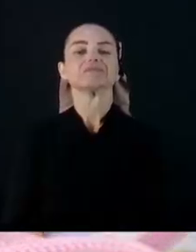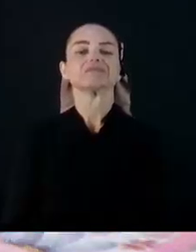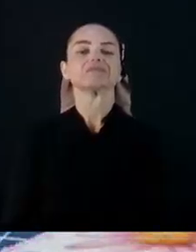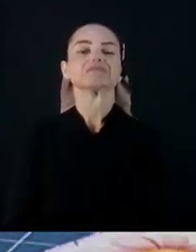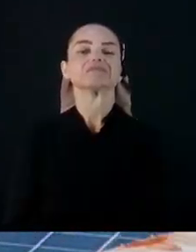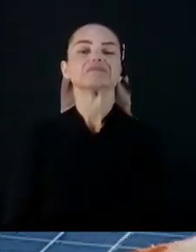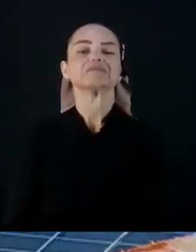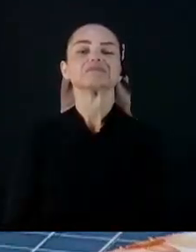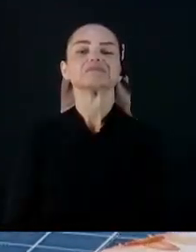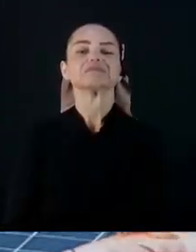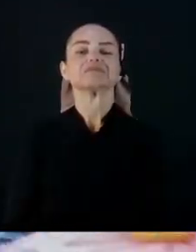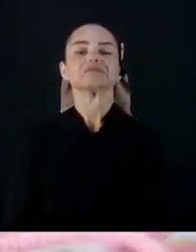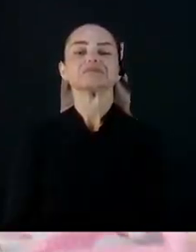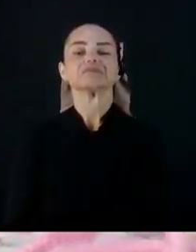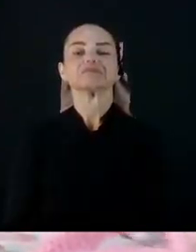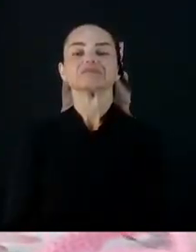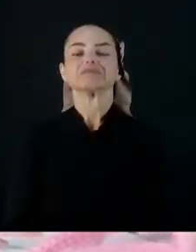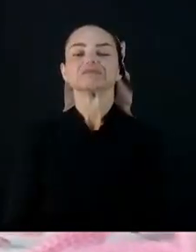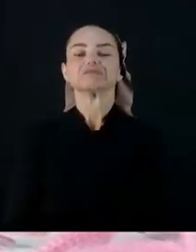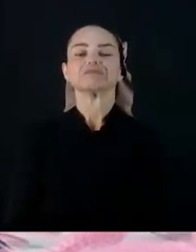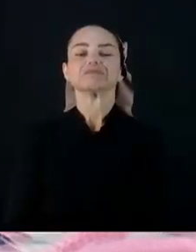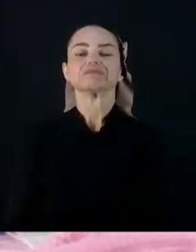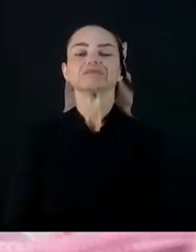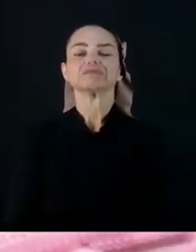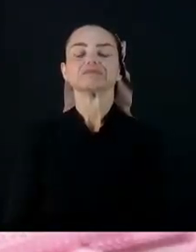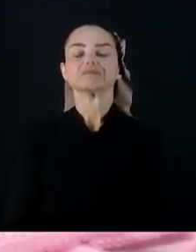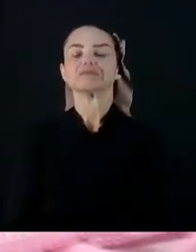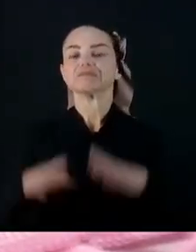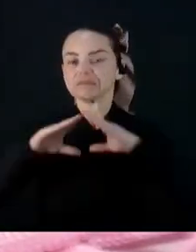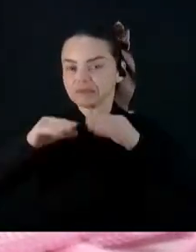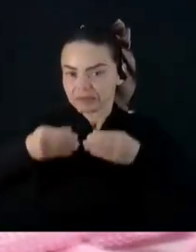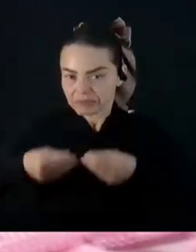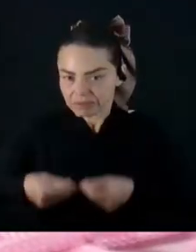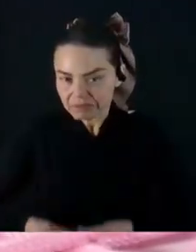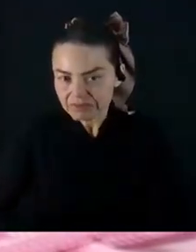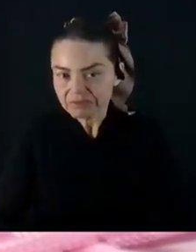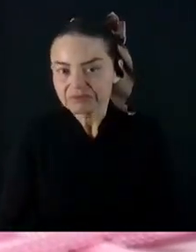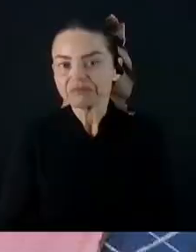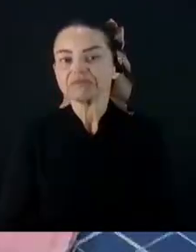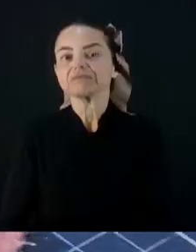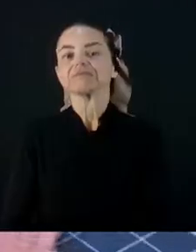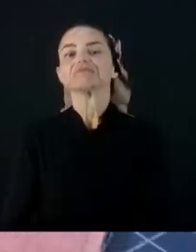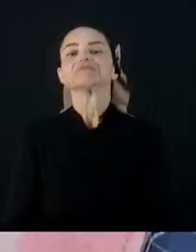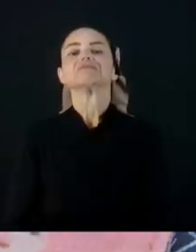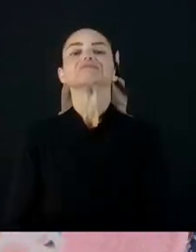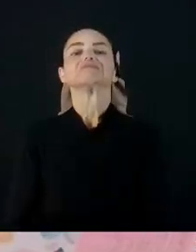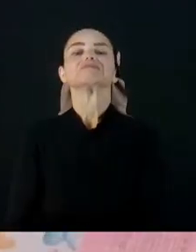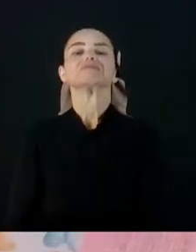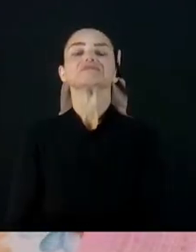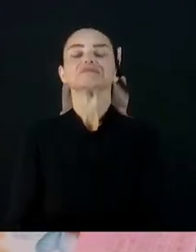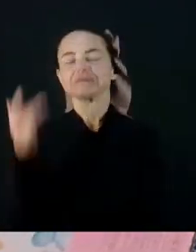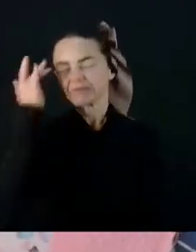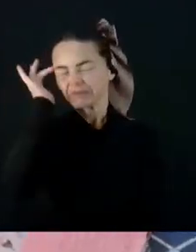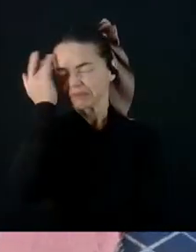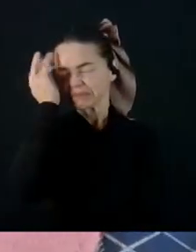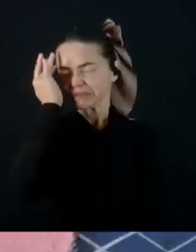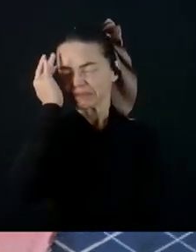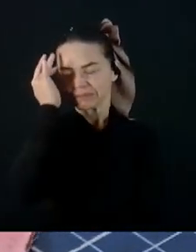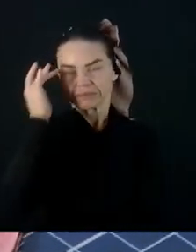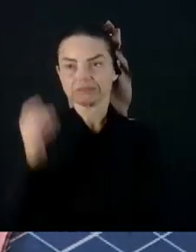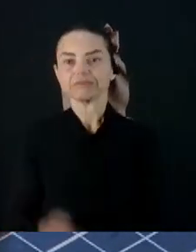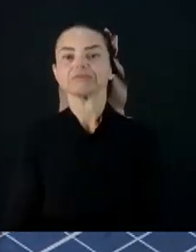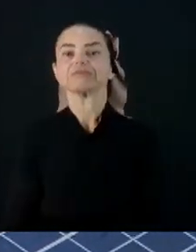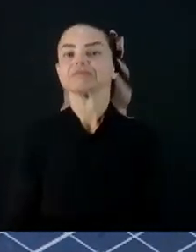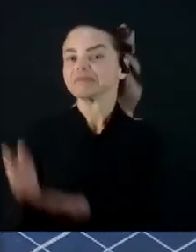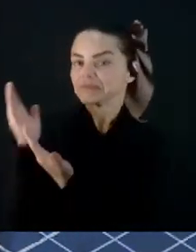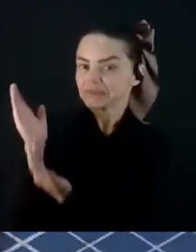principal, né? Na parte de fora. Dobra. Dobra ao meio. Isso, pra achar o meio. Vinca o meio dela.